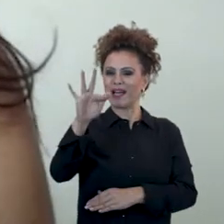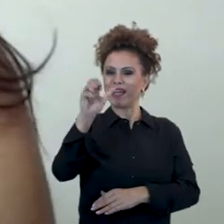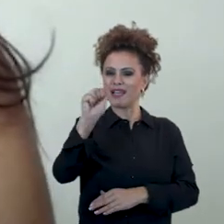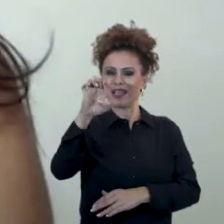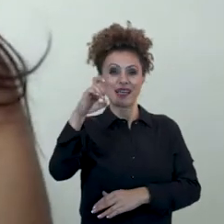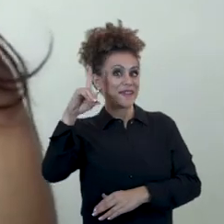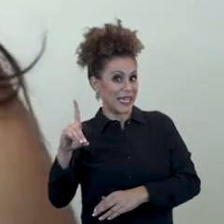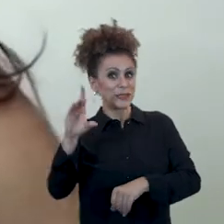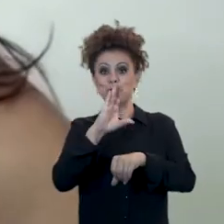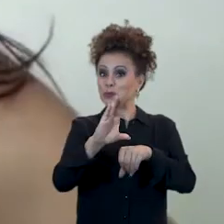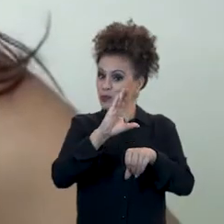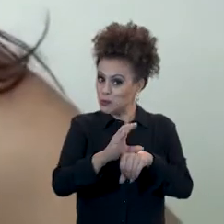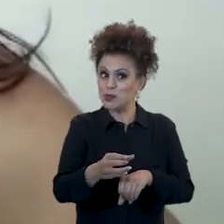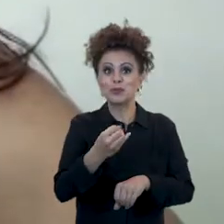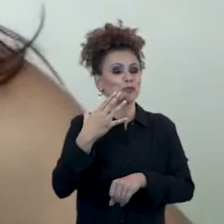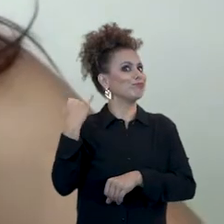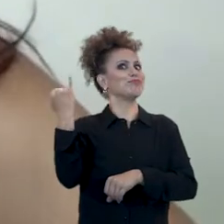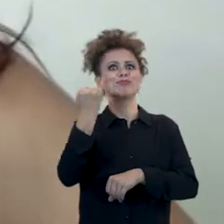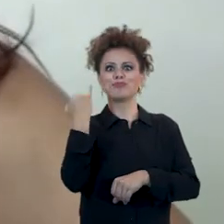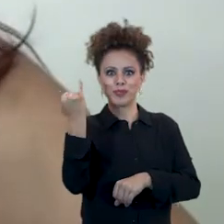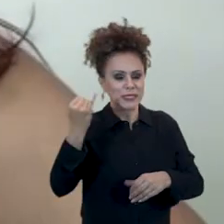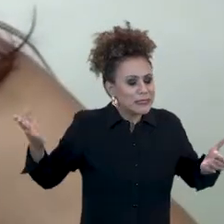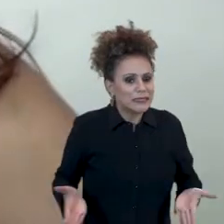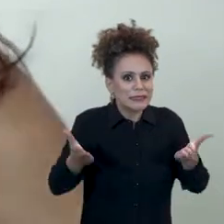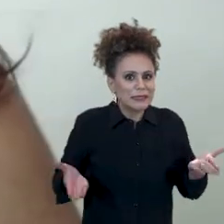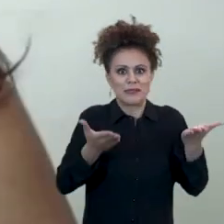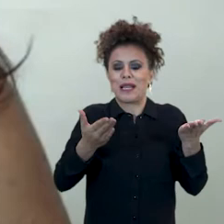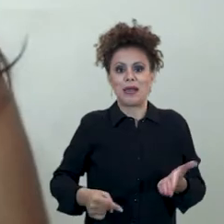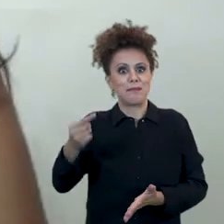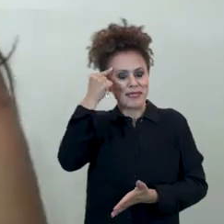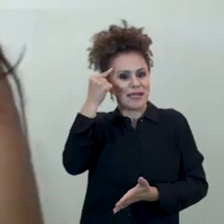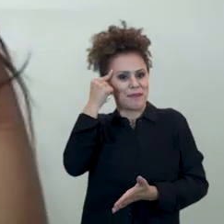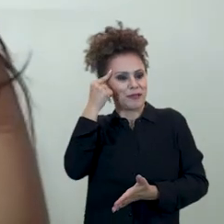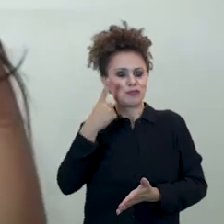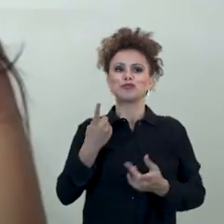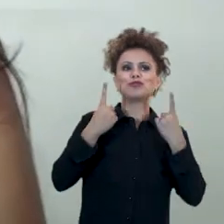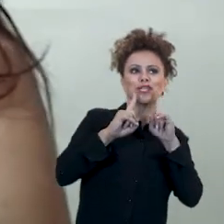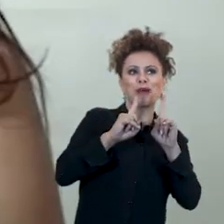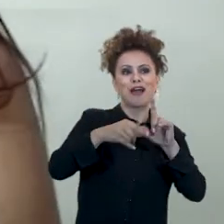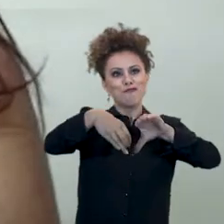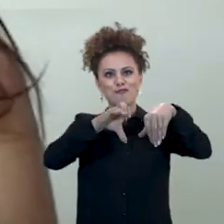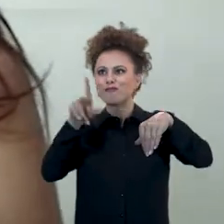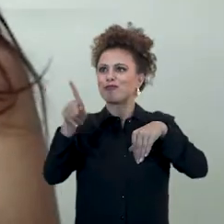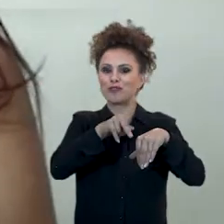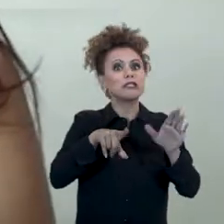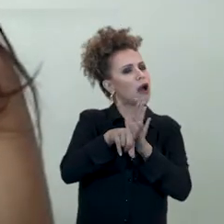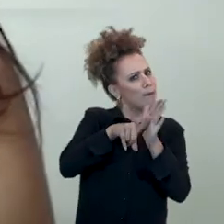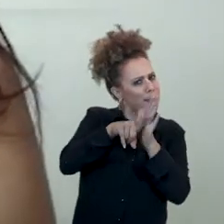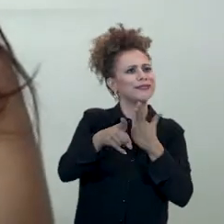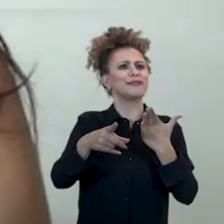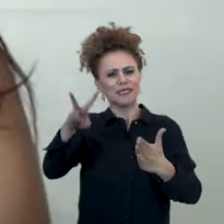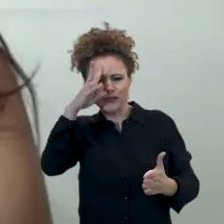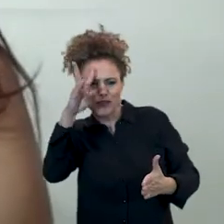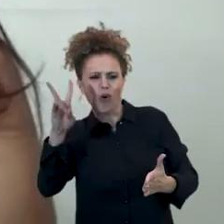também muito do curso. É um curso muito potente de estímulo ao pensamento crítico e formação de professores, mas também de pesquisadores